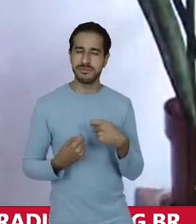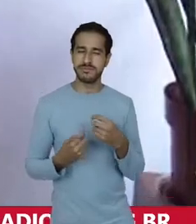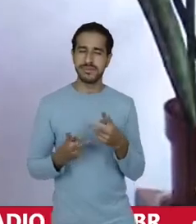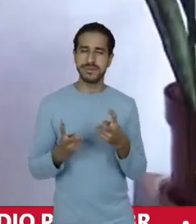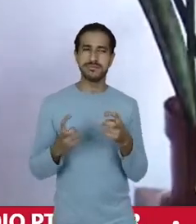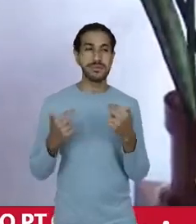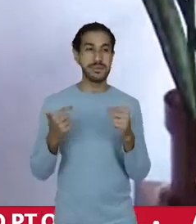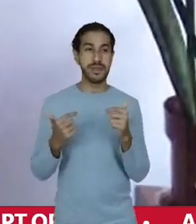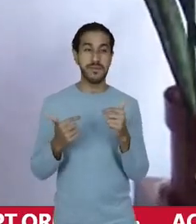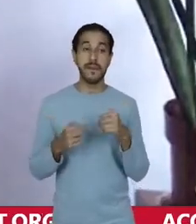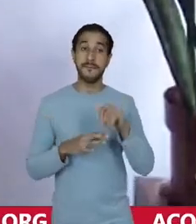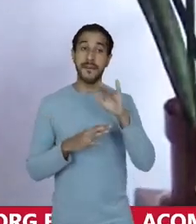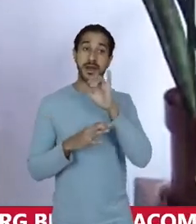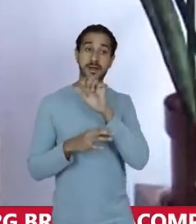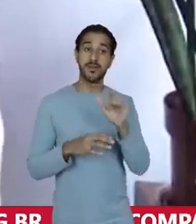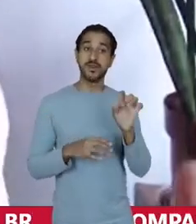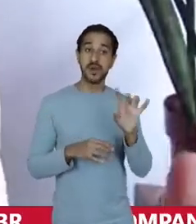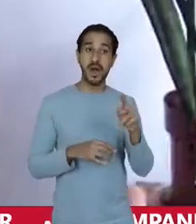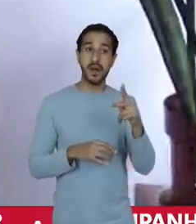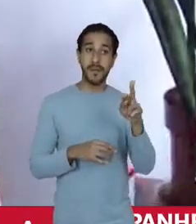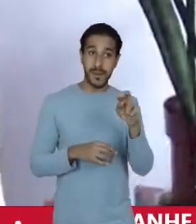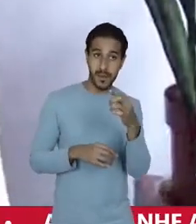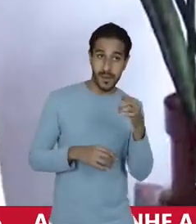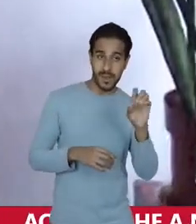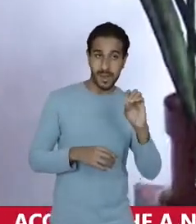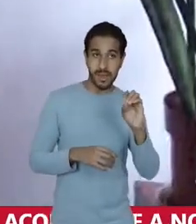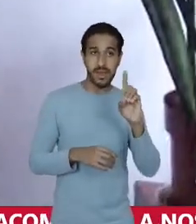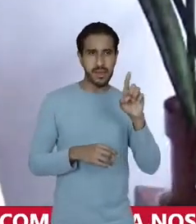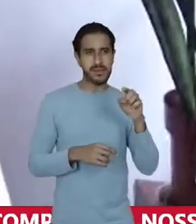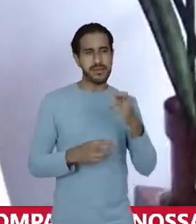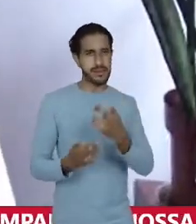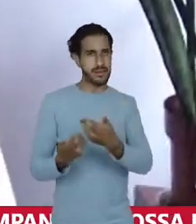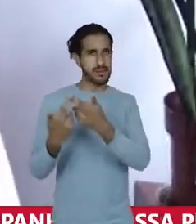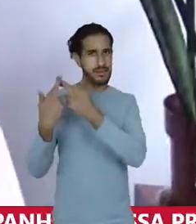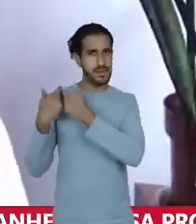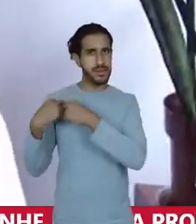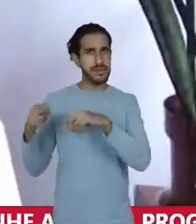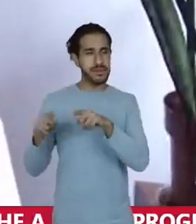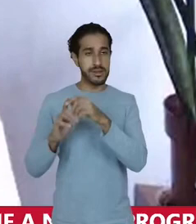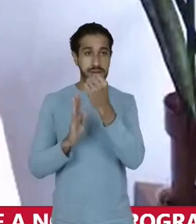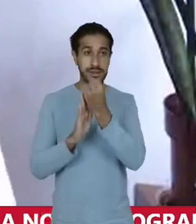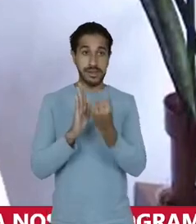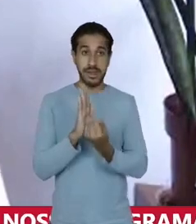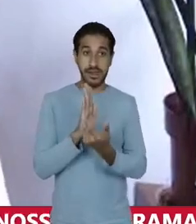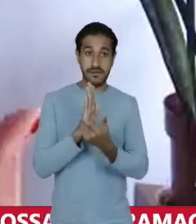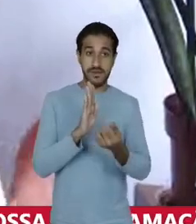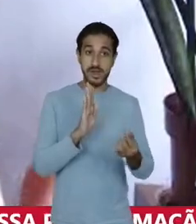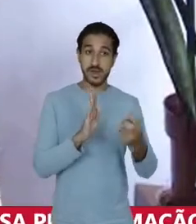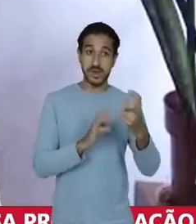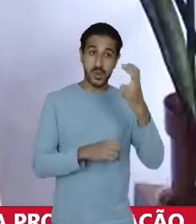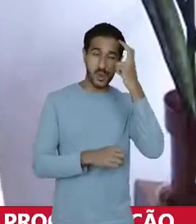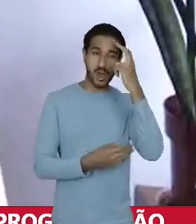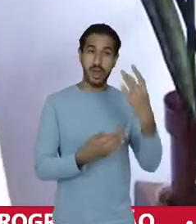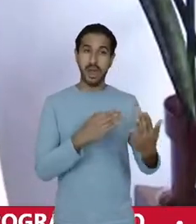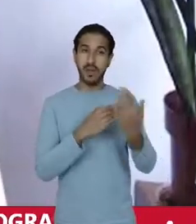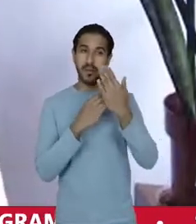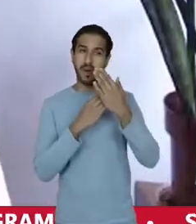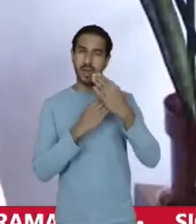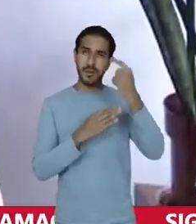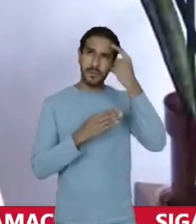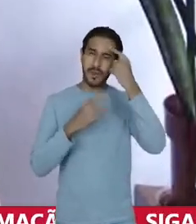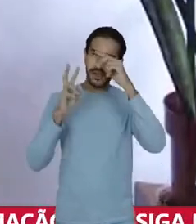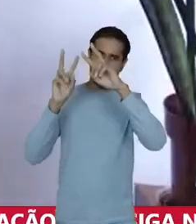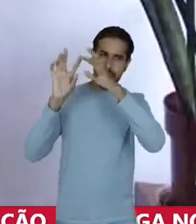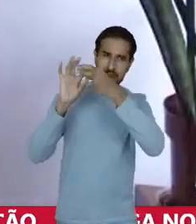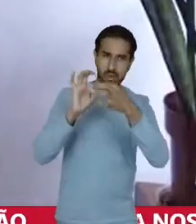enxergar o trabalho para além da produção. Essa é uma tarefa também de século XXI. A cultura nos ajuda a pensar sobre